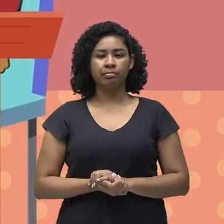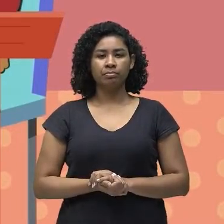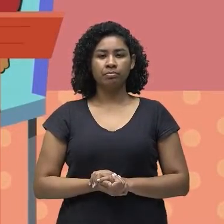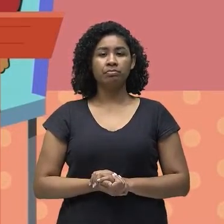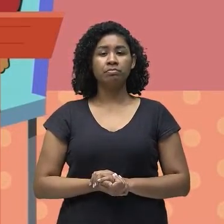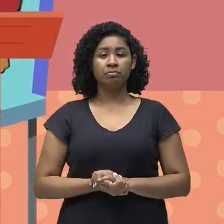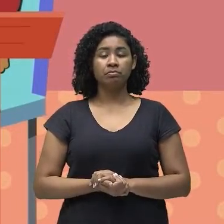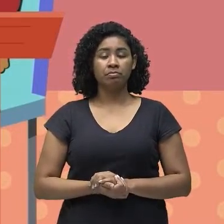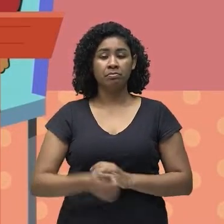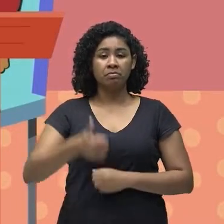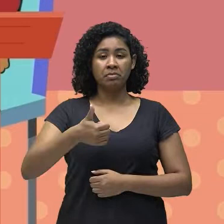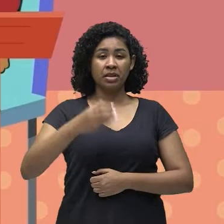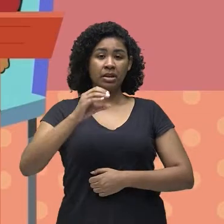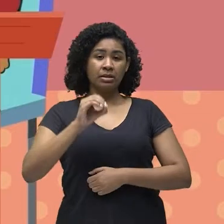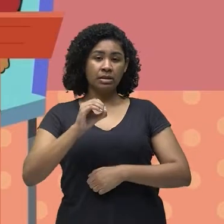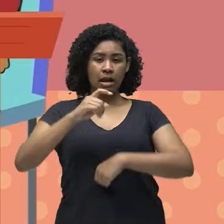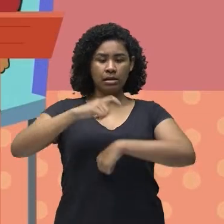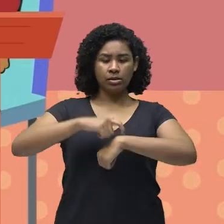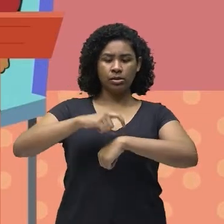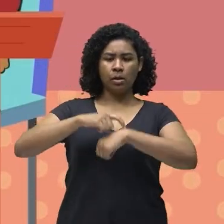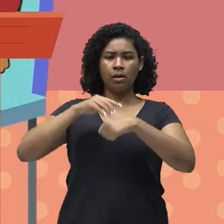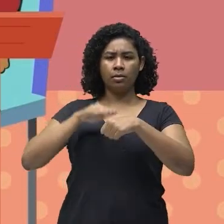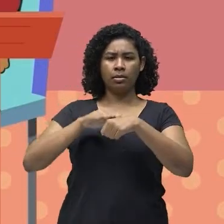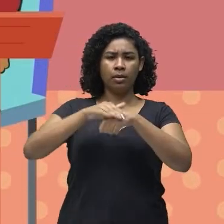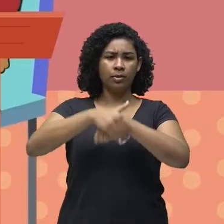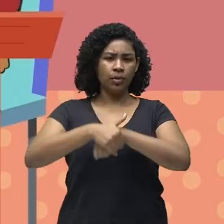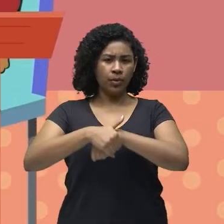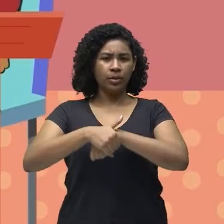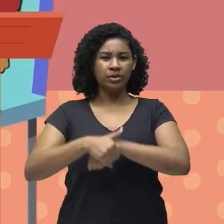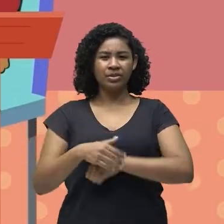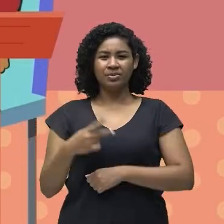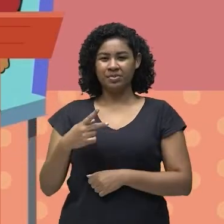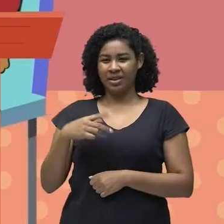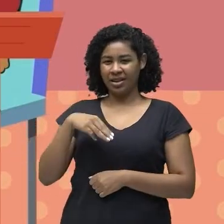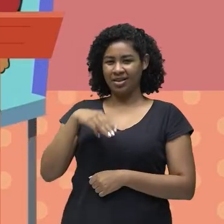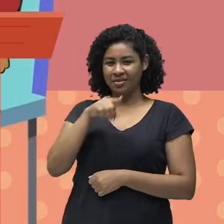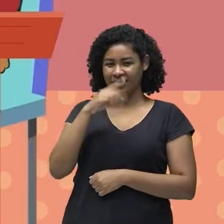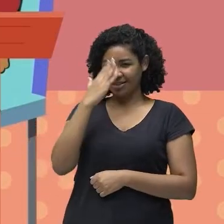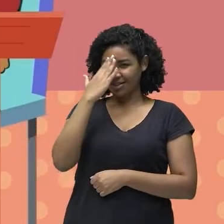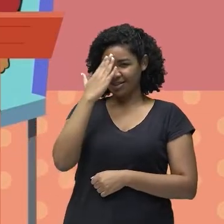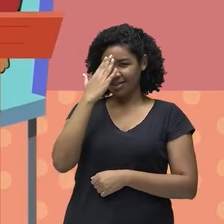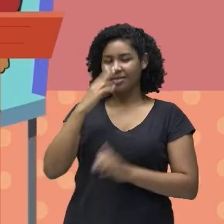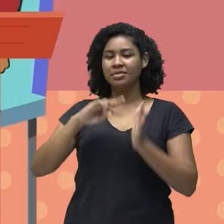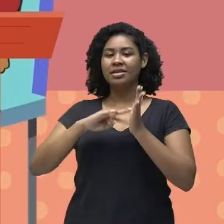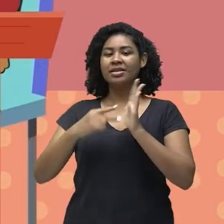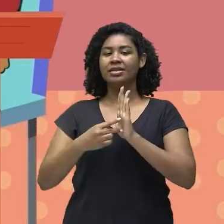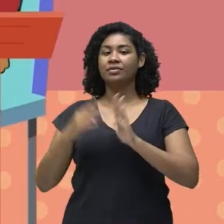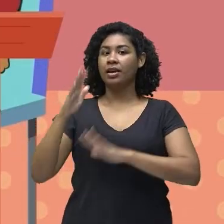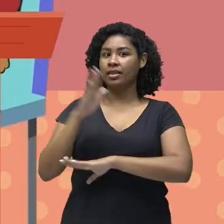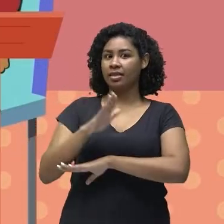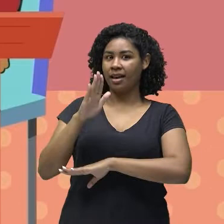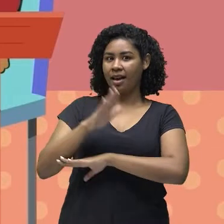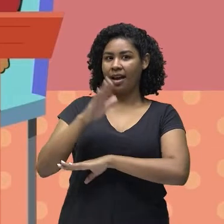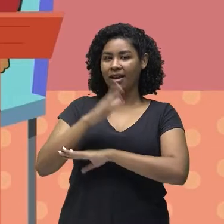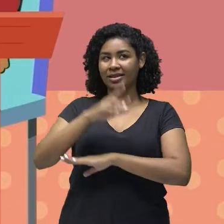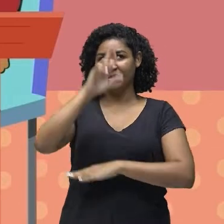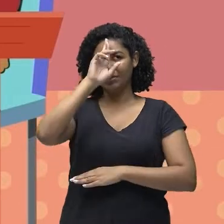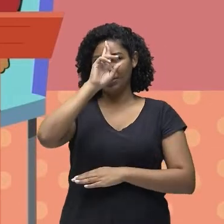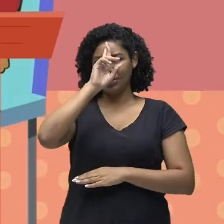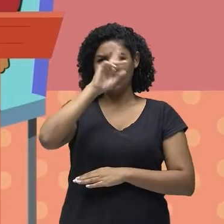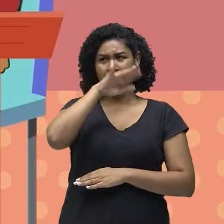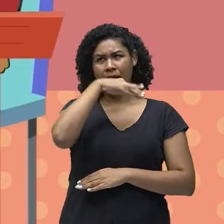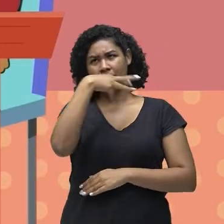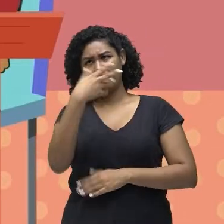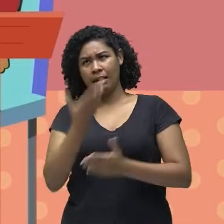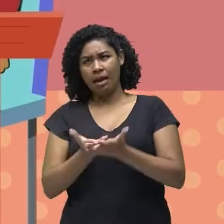que é PM, né? Essa abreviação PM você já sabe que se relaciona à tarde, né? Depois de meio-dia até a